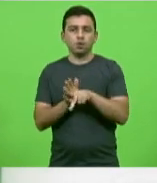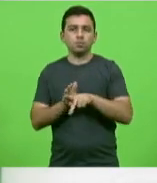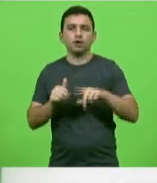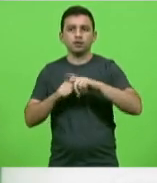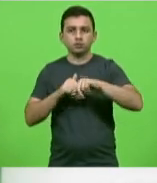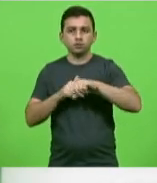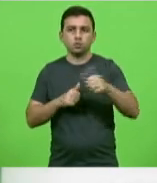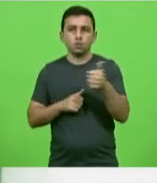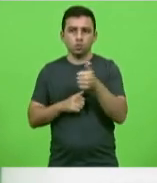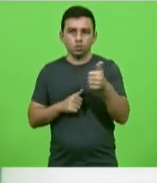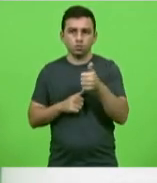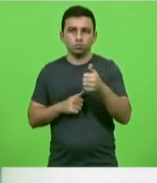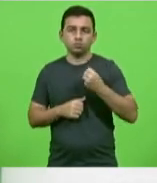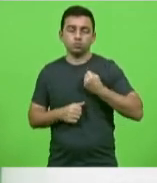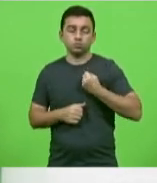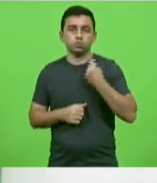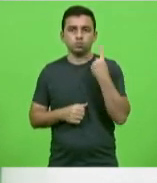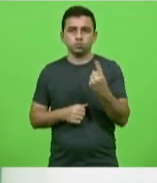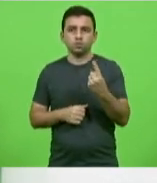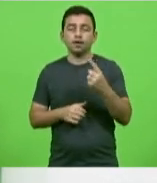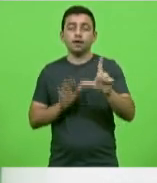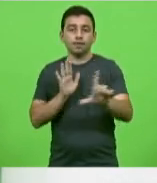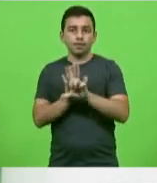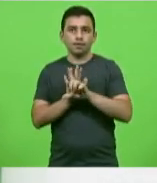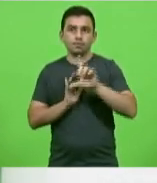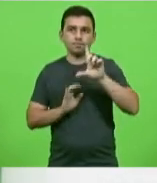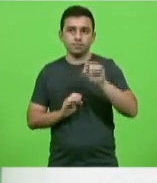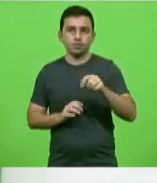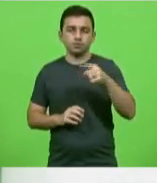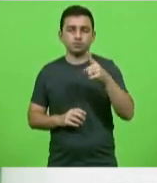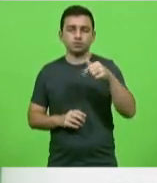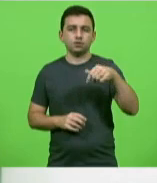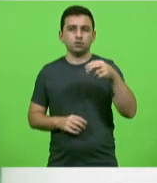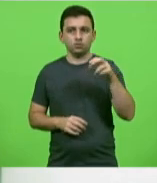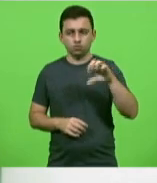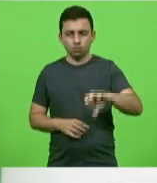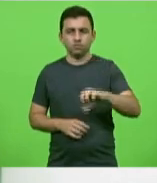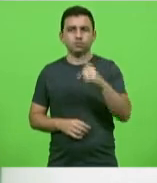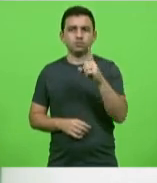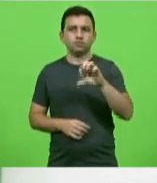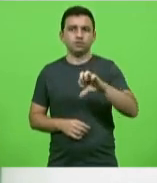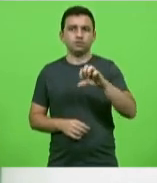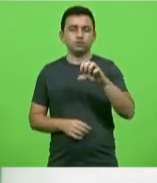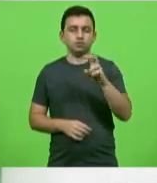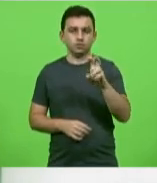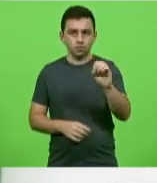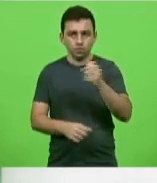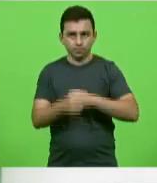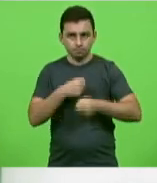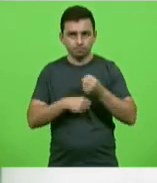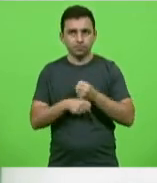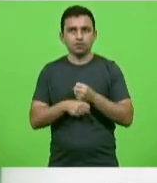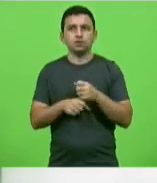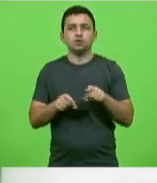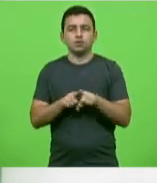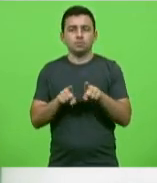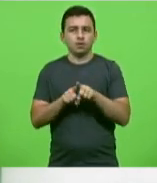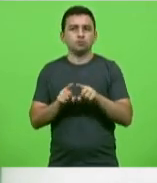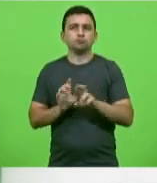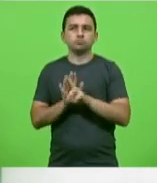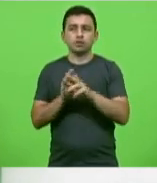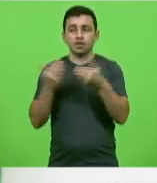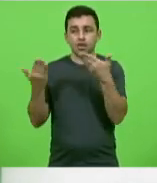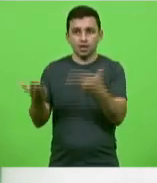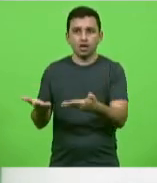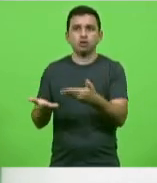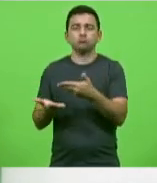11, item 1 da Lei 1079, de 1950, e submeter o representado Carlos Moisés da Silva ao